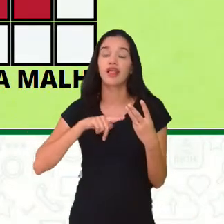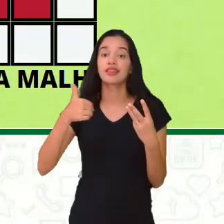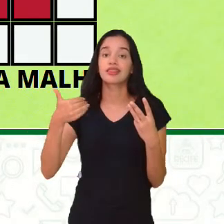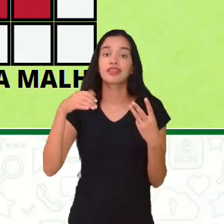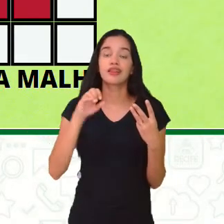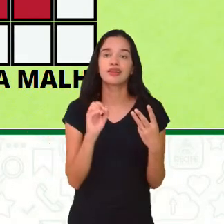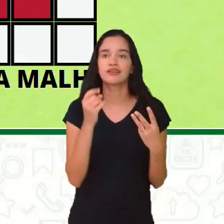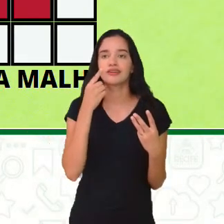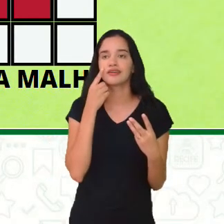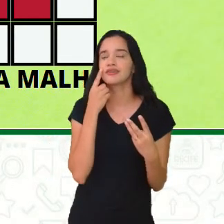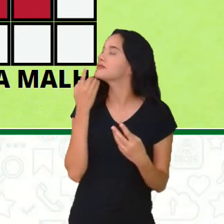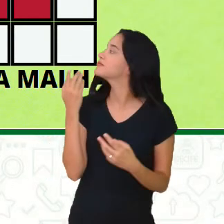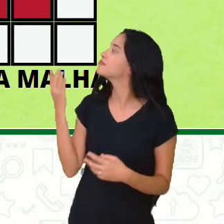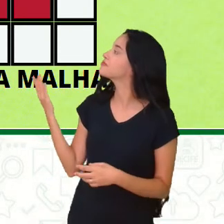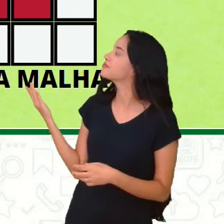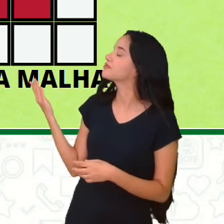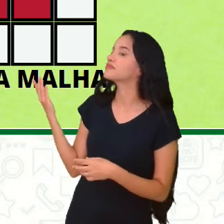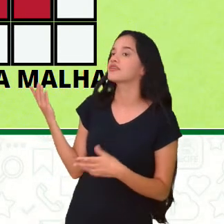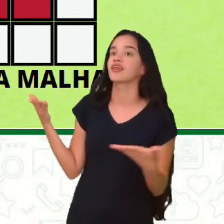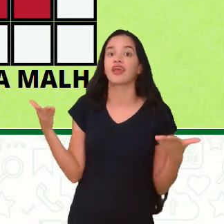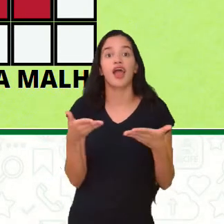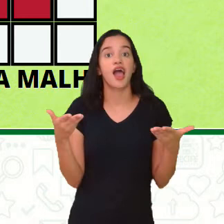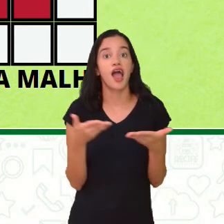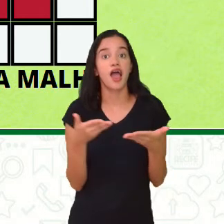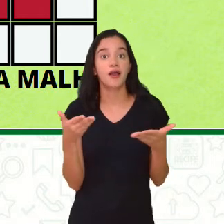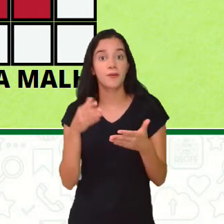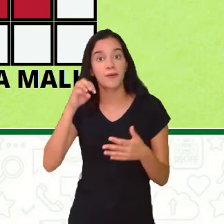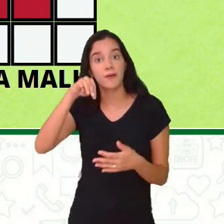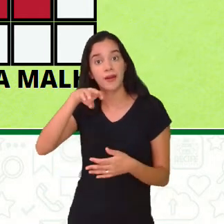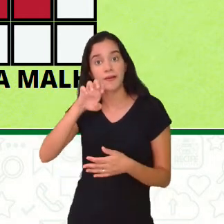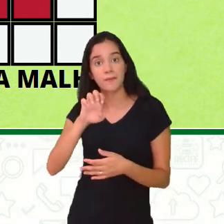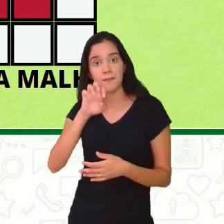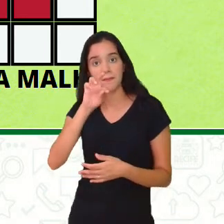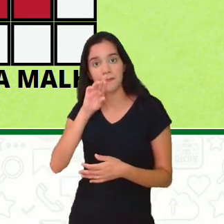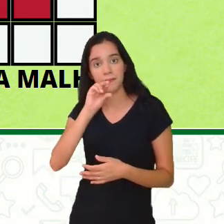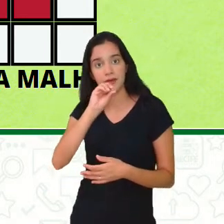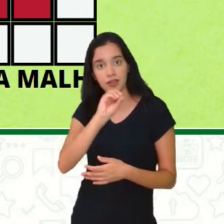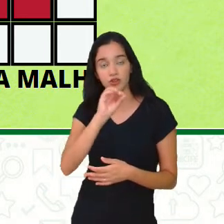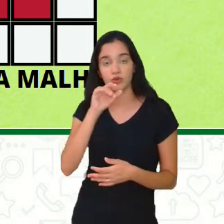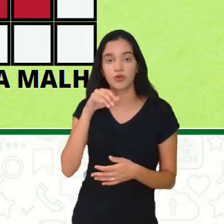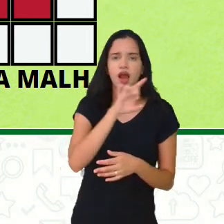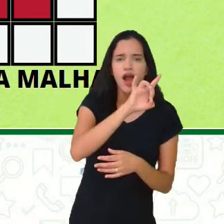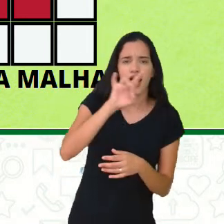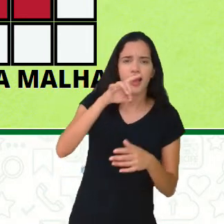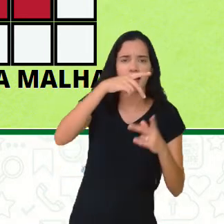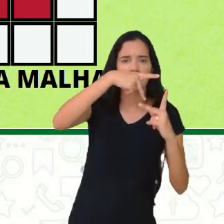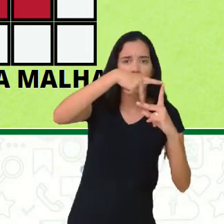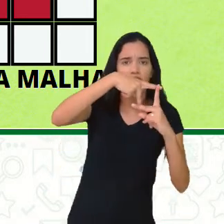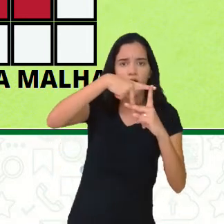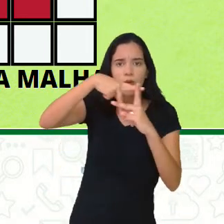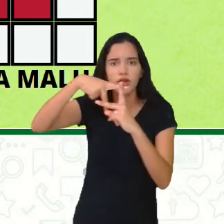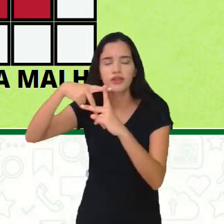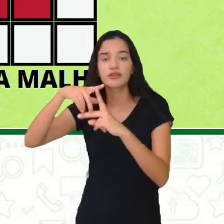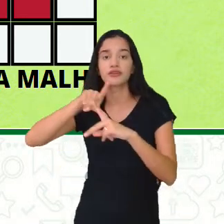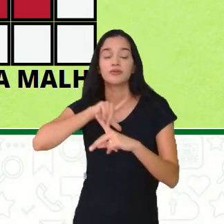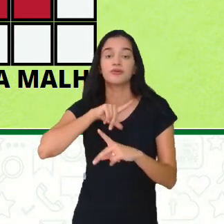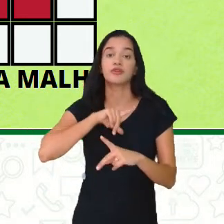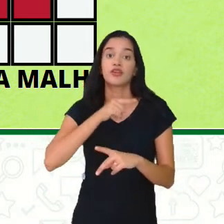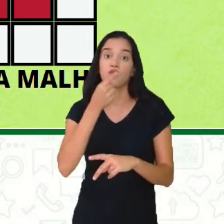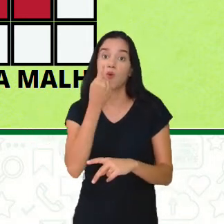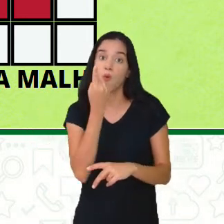Agora, aí eu coloquei em metro, né? Então, cada quadradinho desse tem